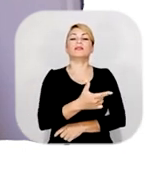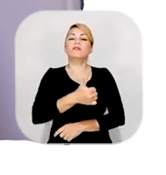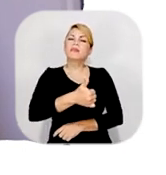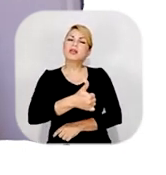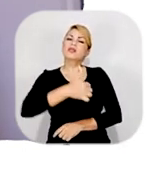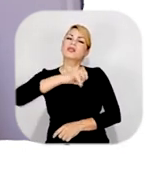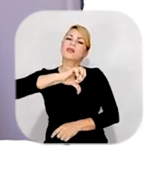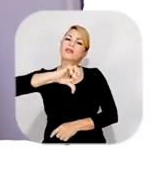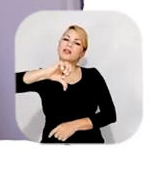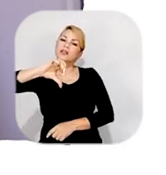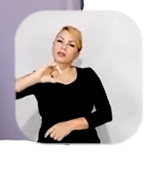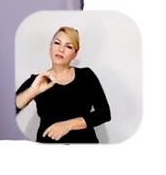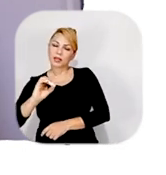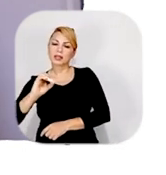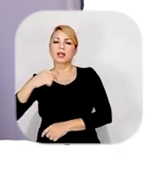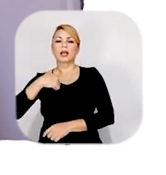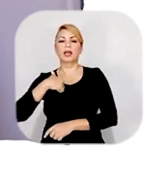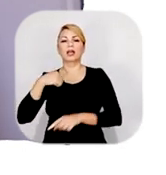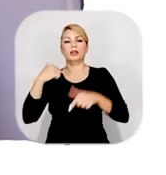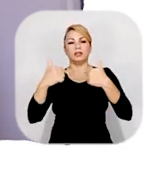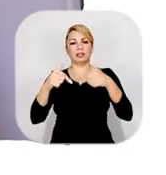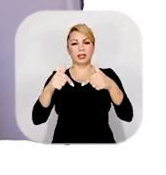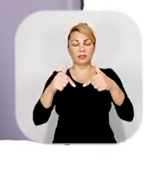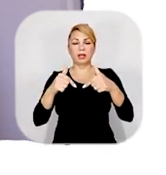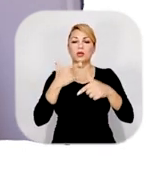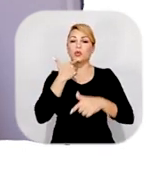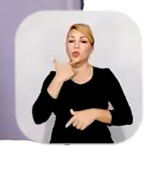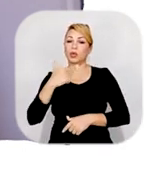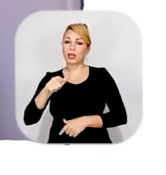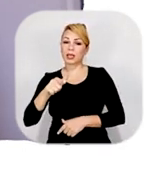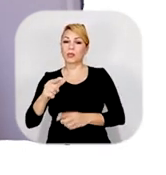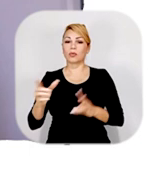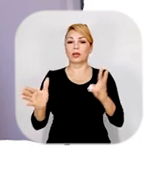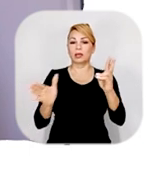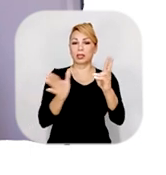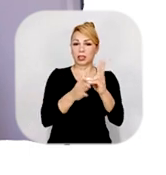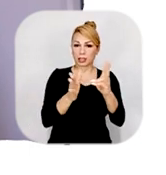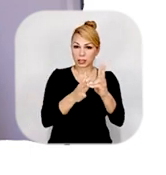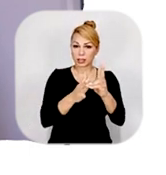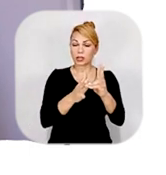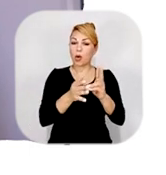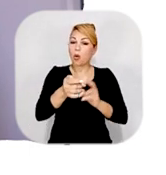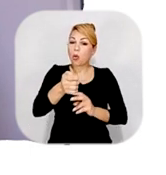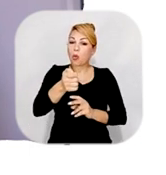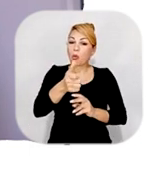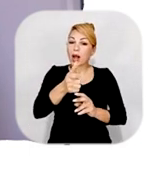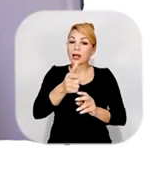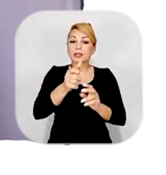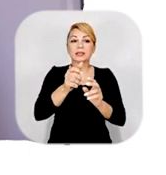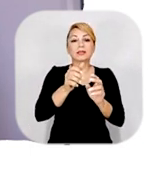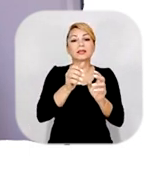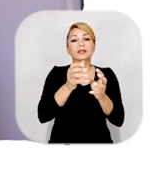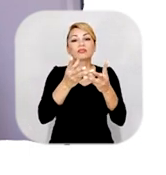indígenas em Rondônia, línguas ameaçadas de extinção. E